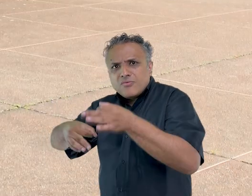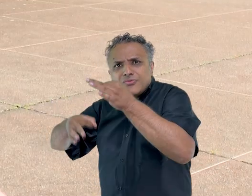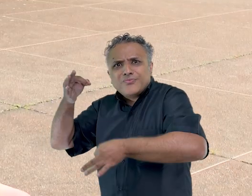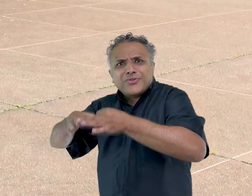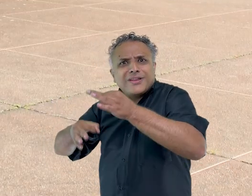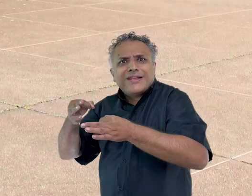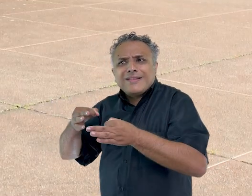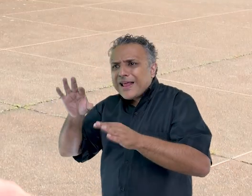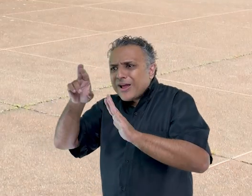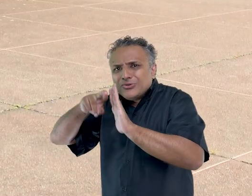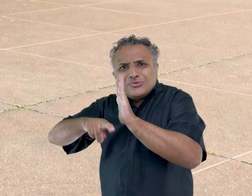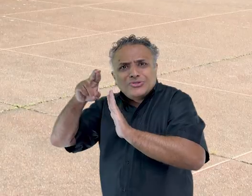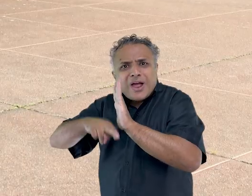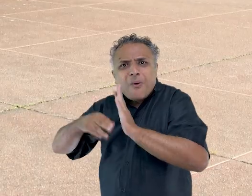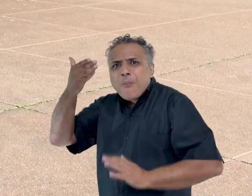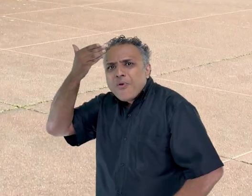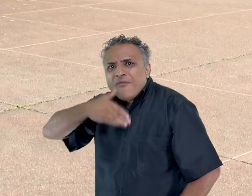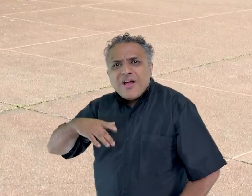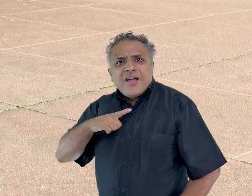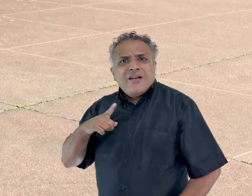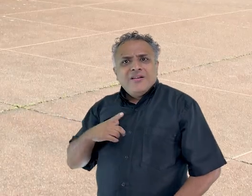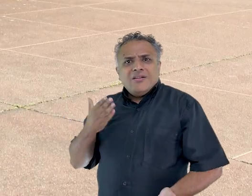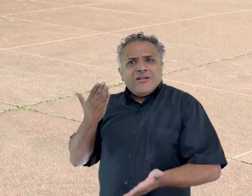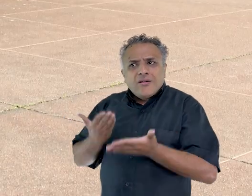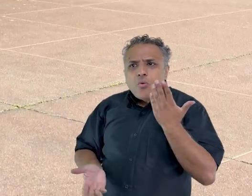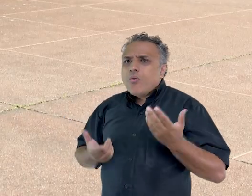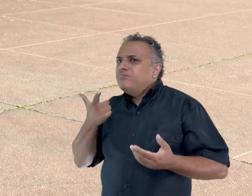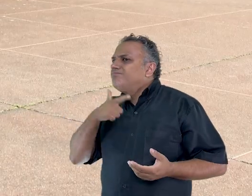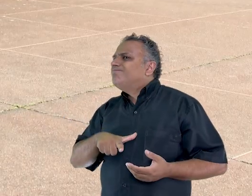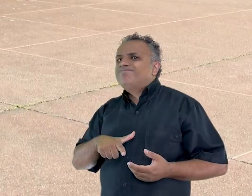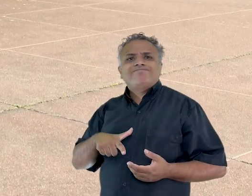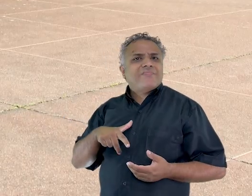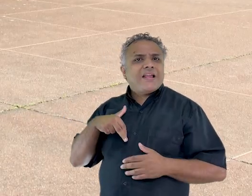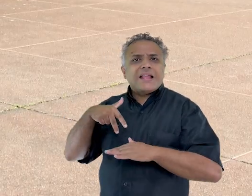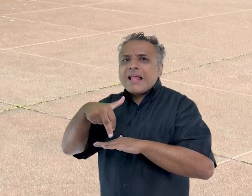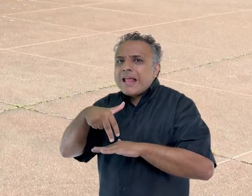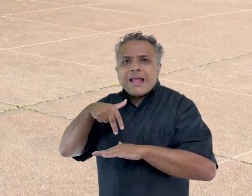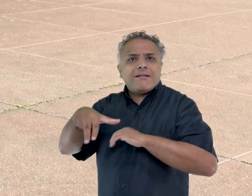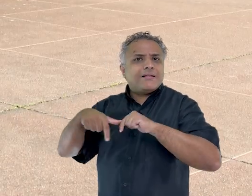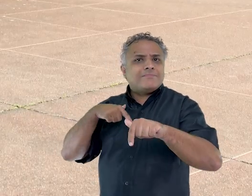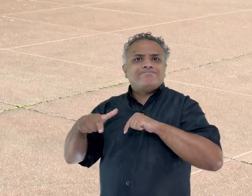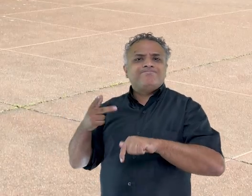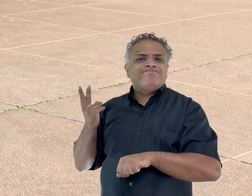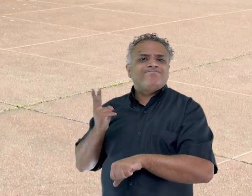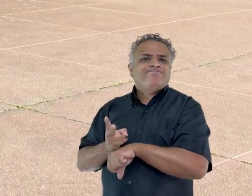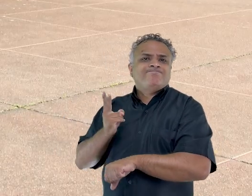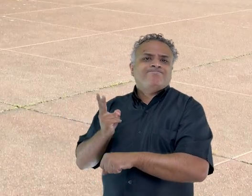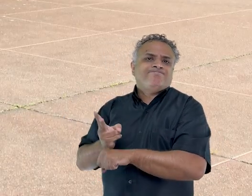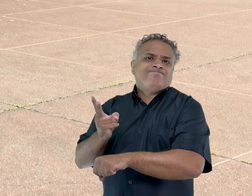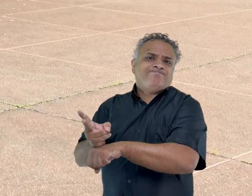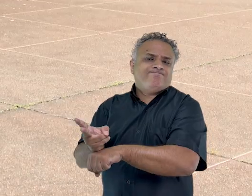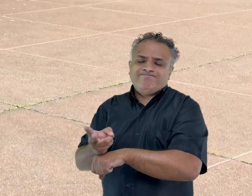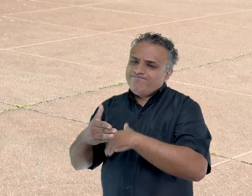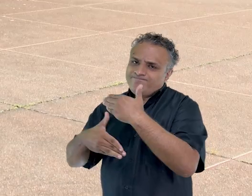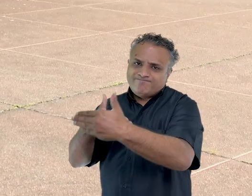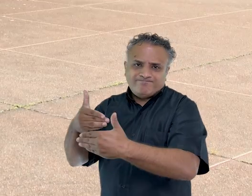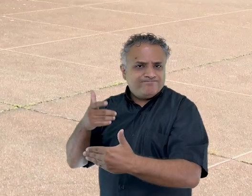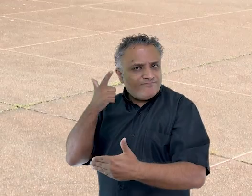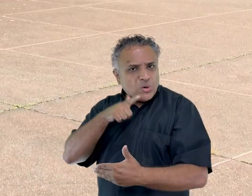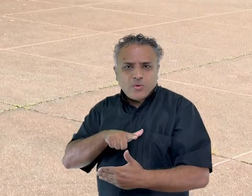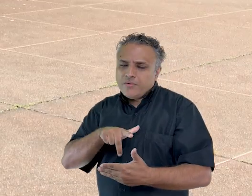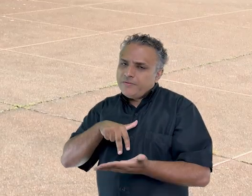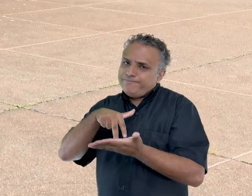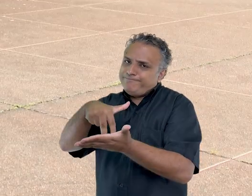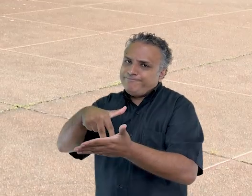judicial comprovar que ele perdeu a capacidade de trabalho e tem sequelas permanentes que comprometem até mesmo o exercício